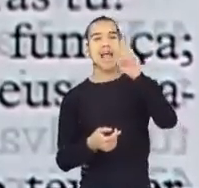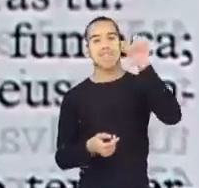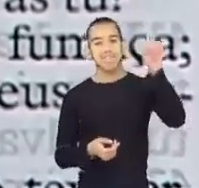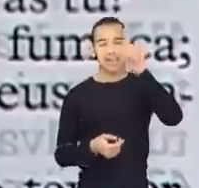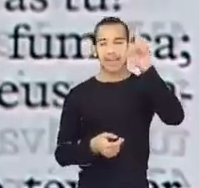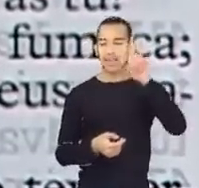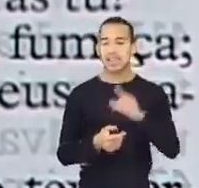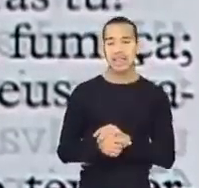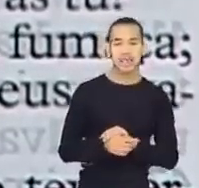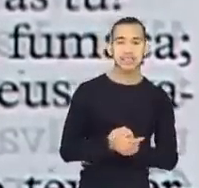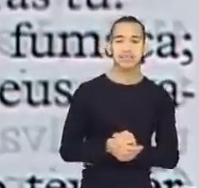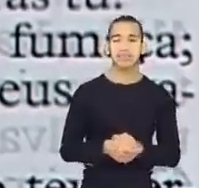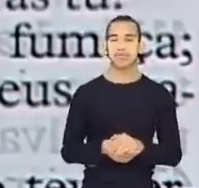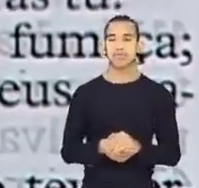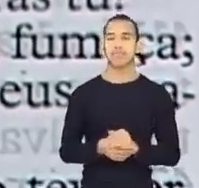e outros